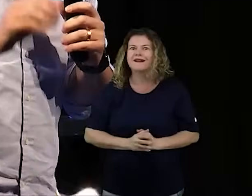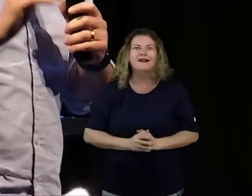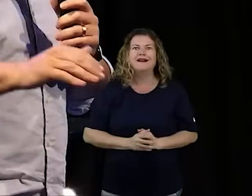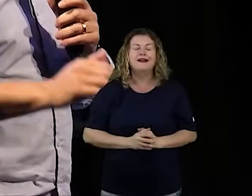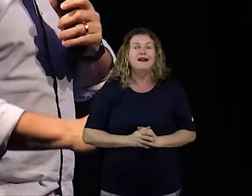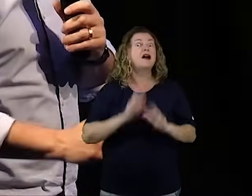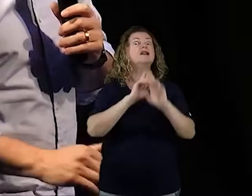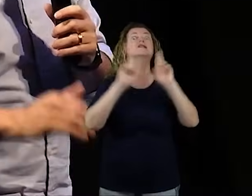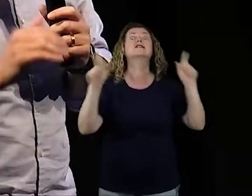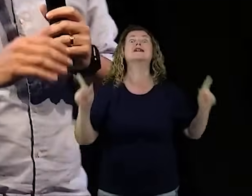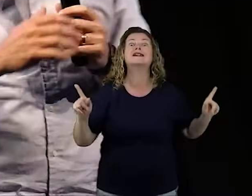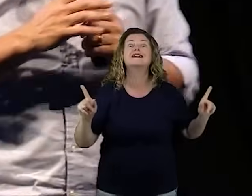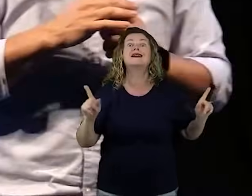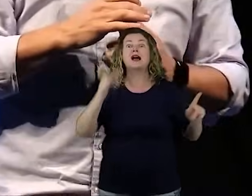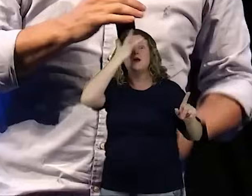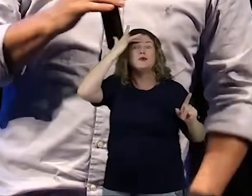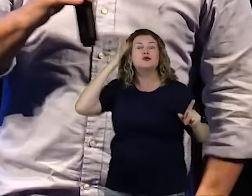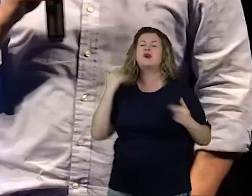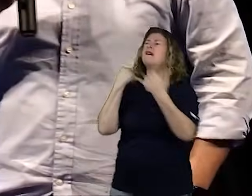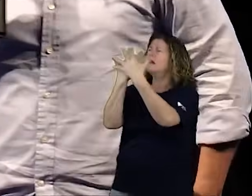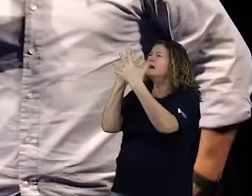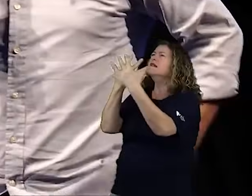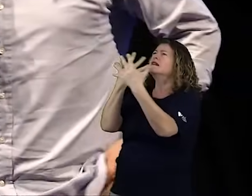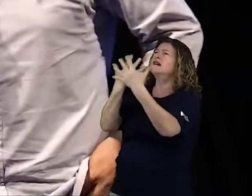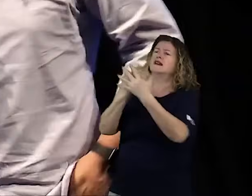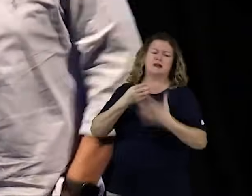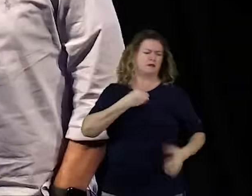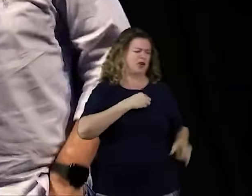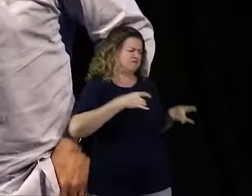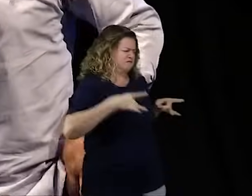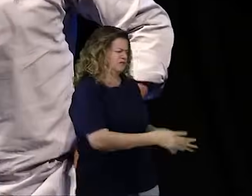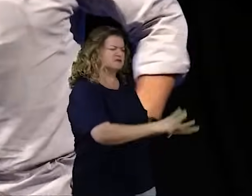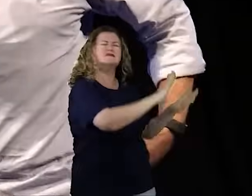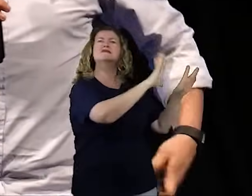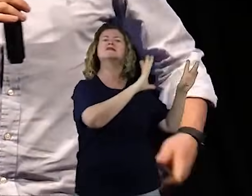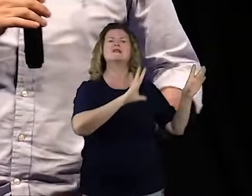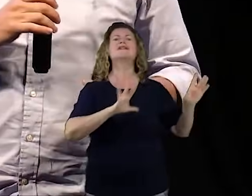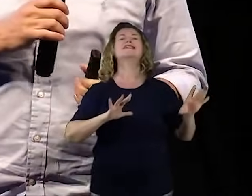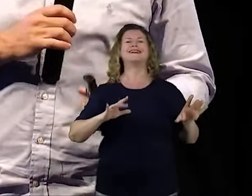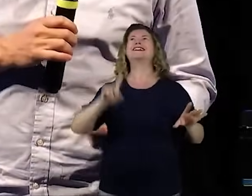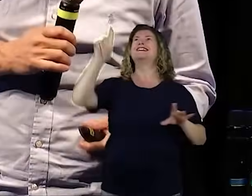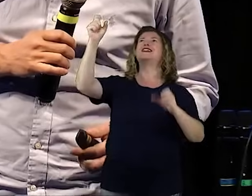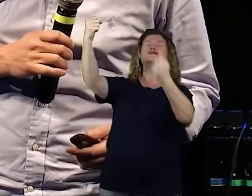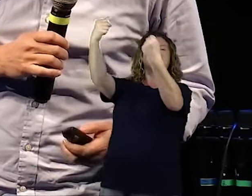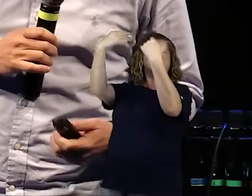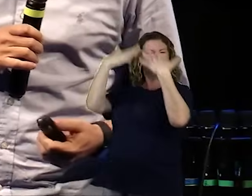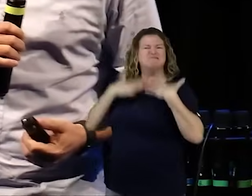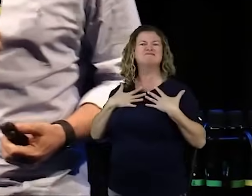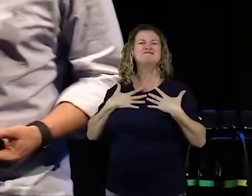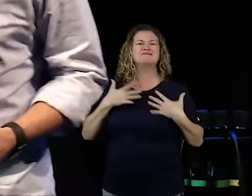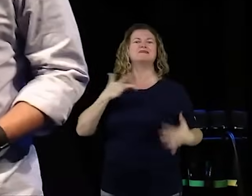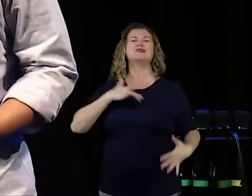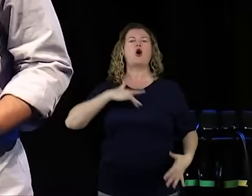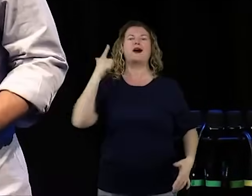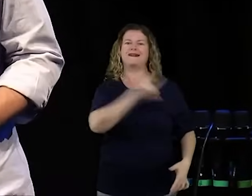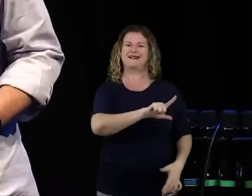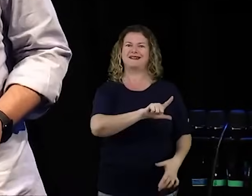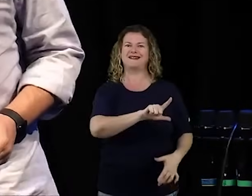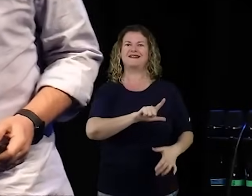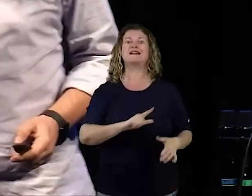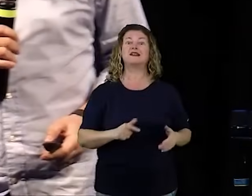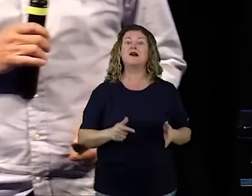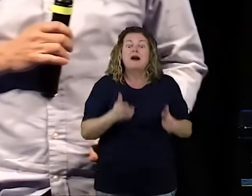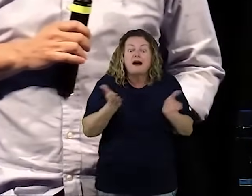deixa alcançará misericórdia e é a partir daqui que e eu vou continuar a ministração